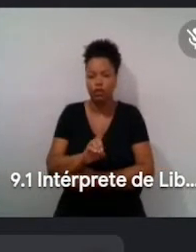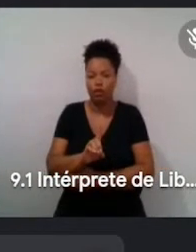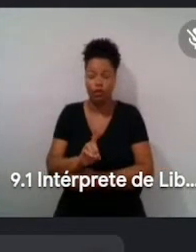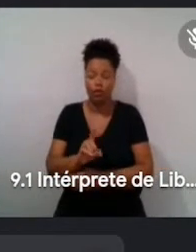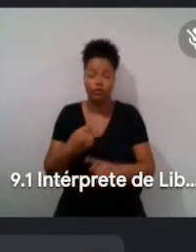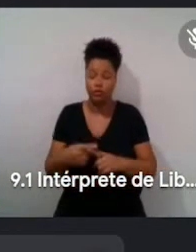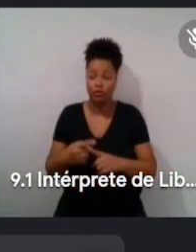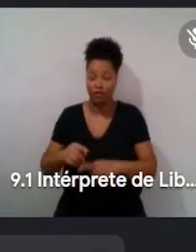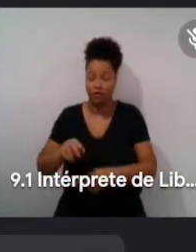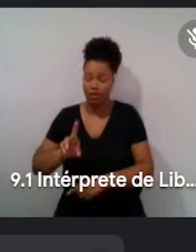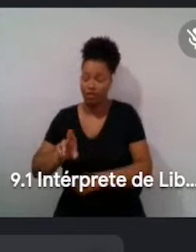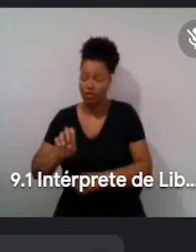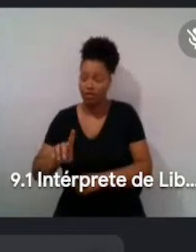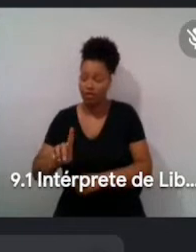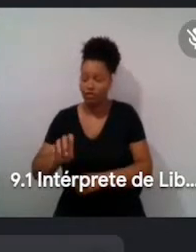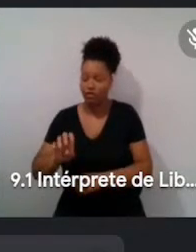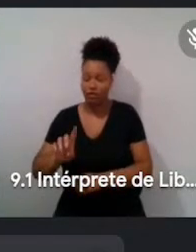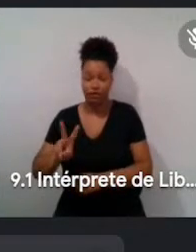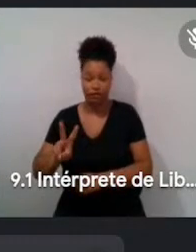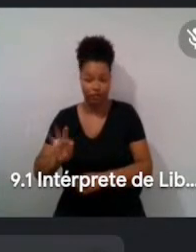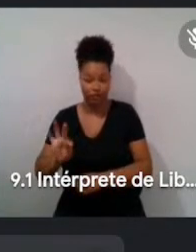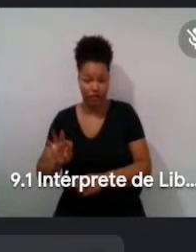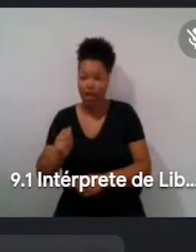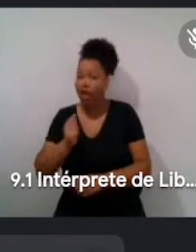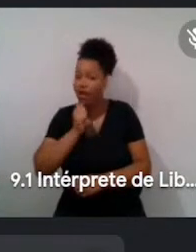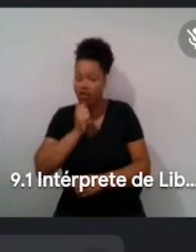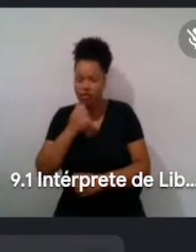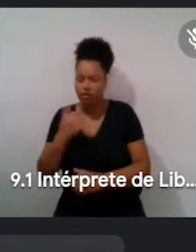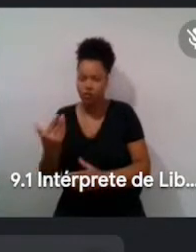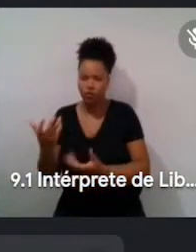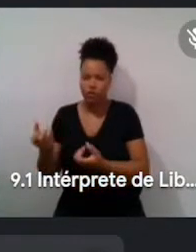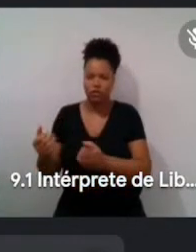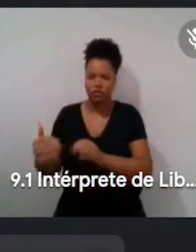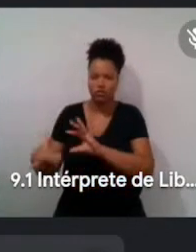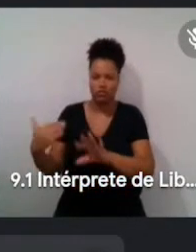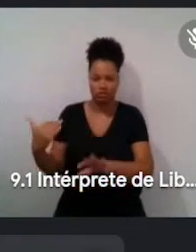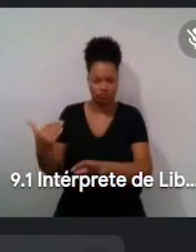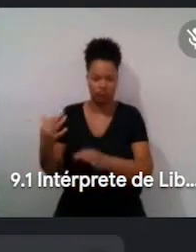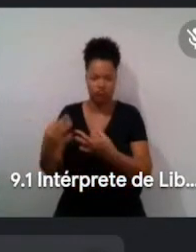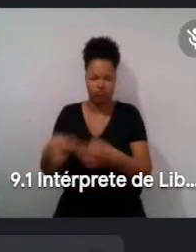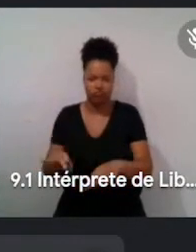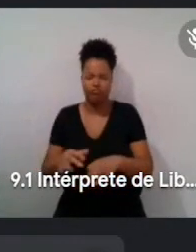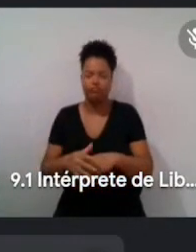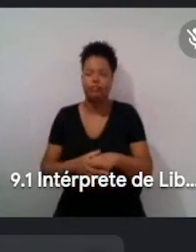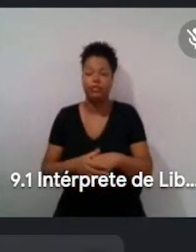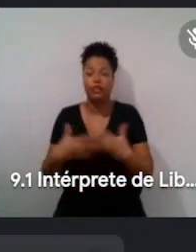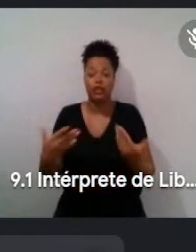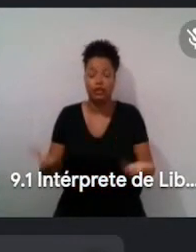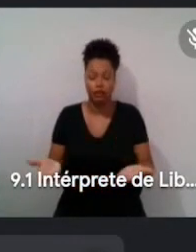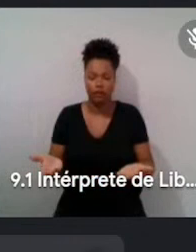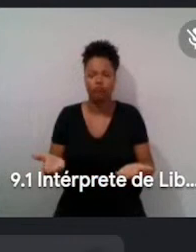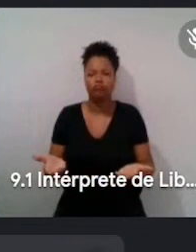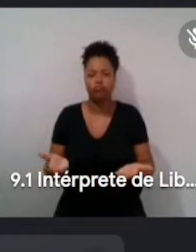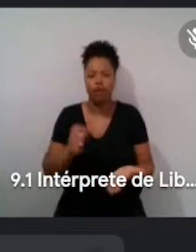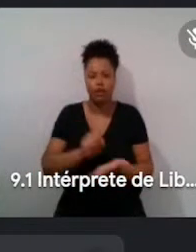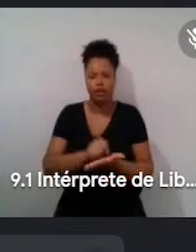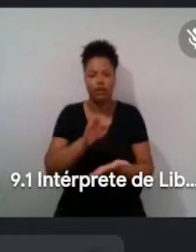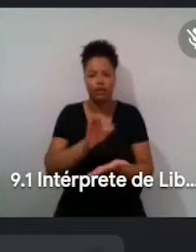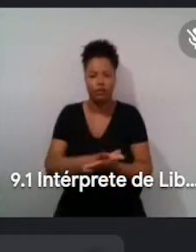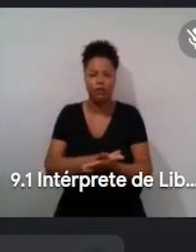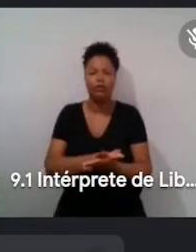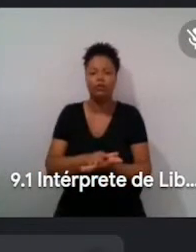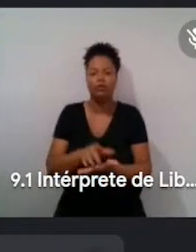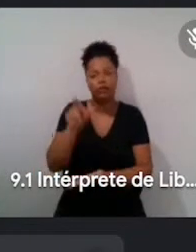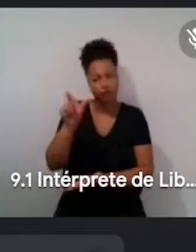Então, esse descumprimento, embora a multa, né, em relação à Record seja aplicável para a candidata